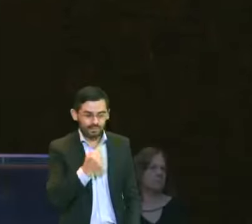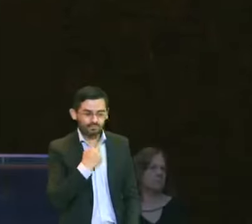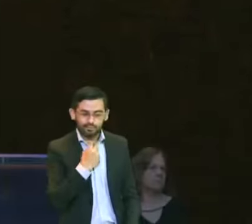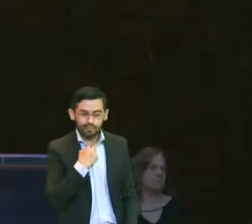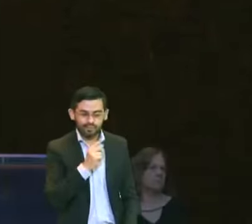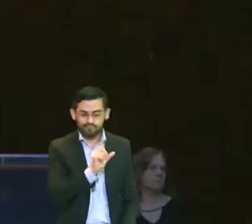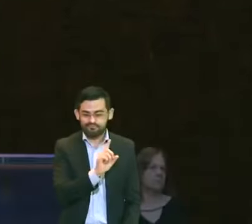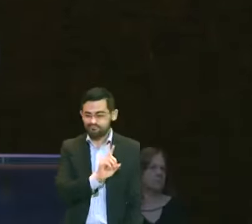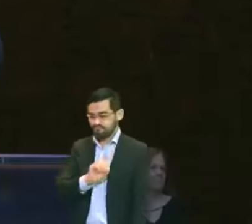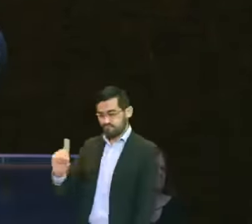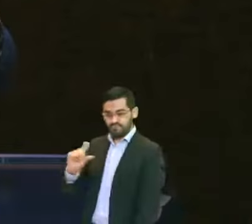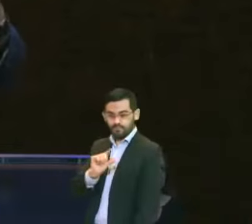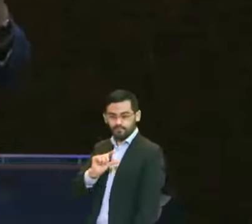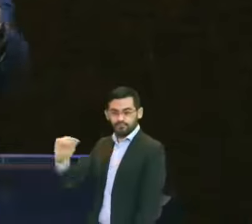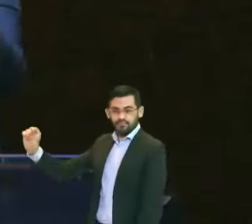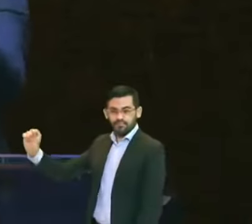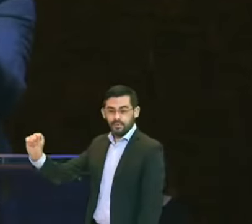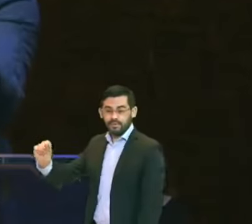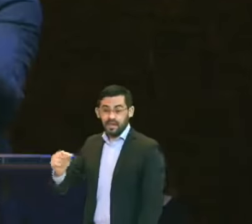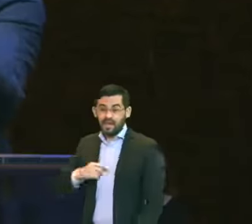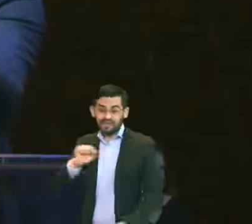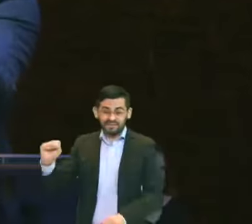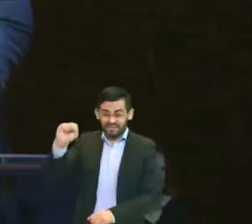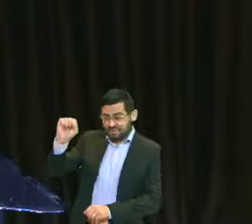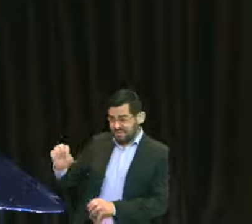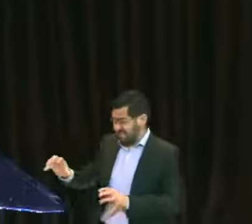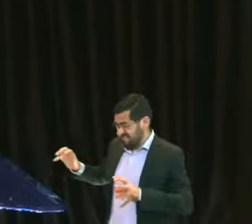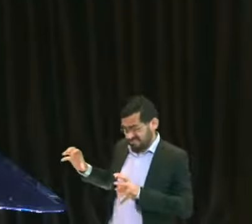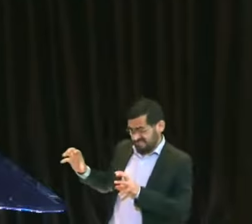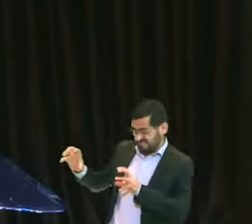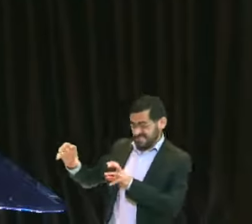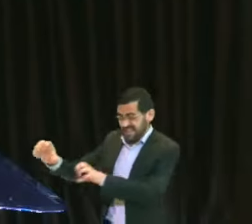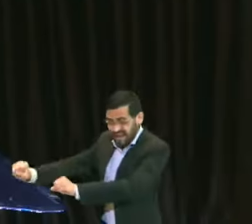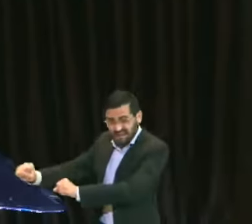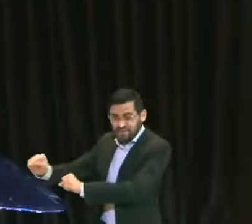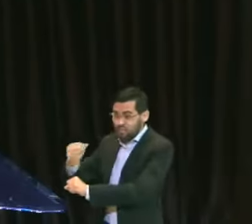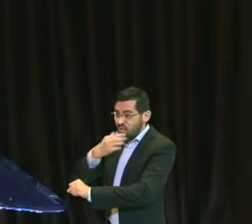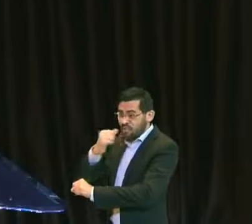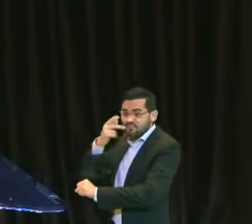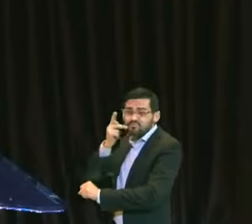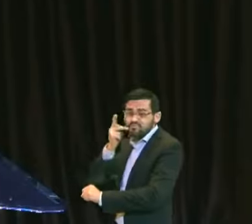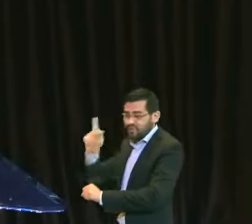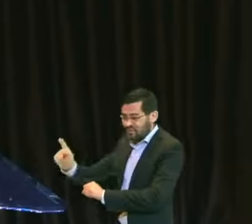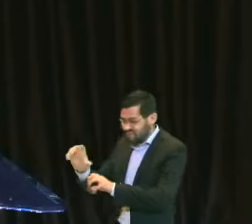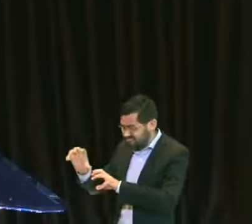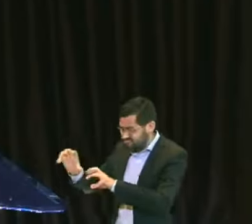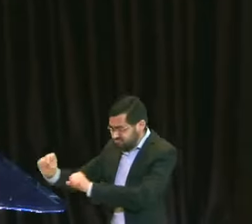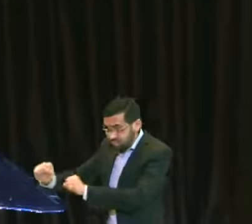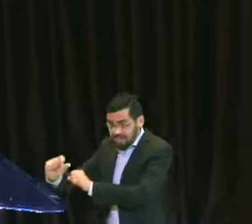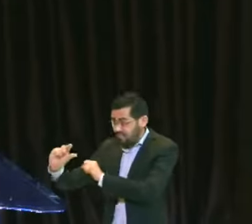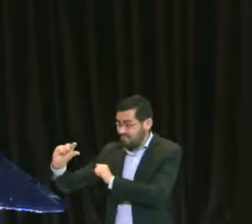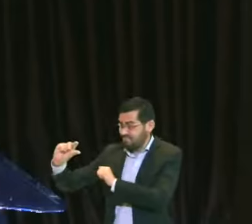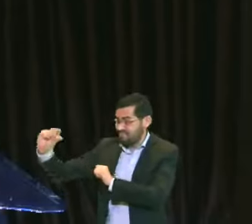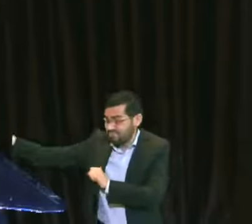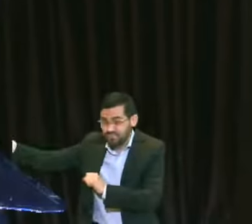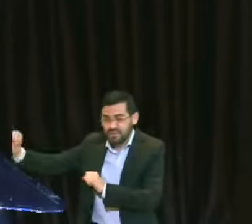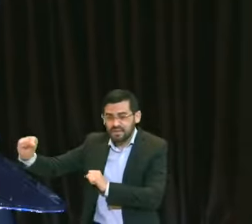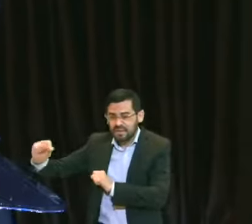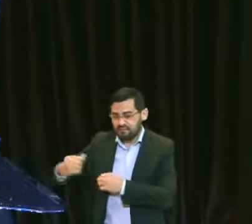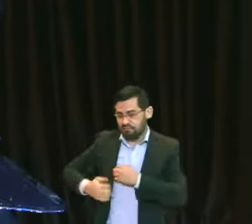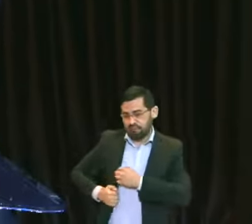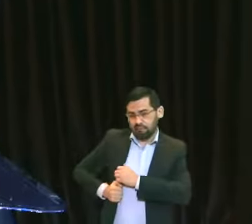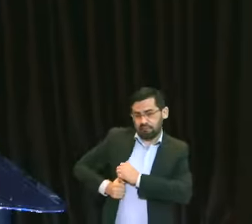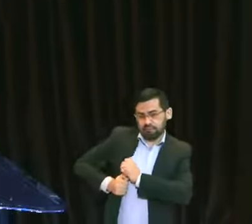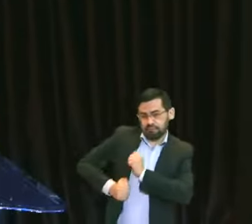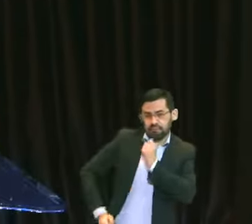sai andando. Então ele agarra a capa do profeta. O profeta vai embora e ele fica com um pedaço